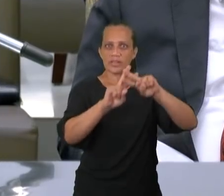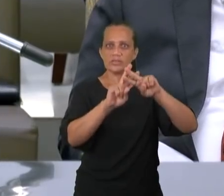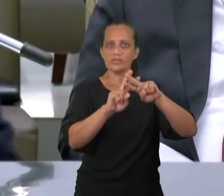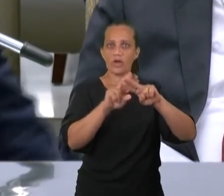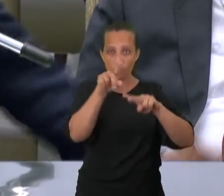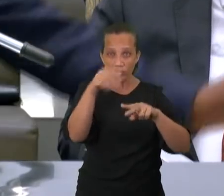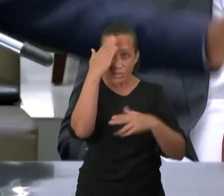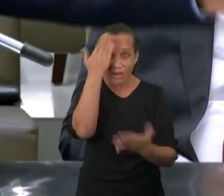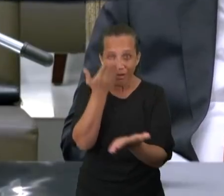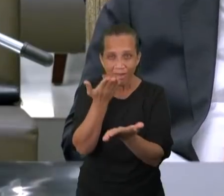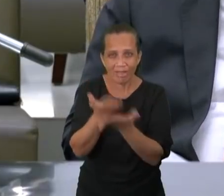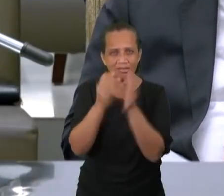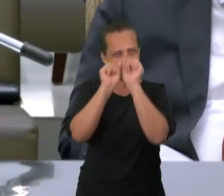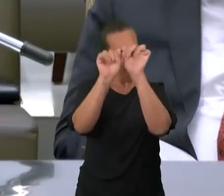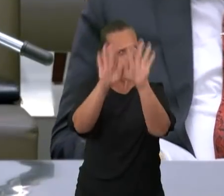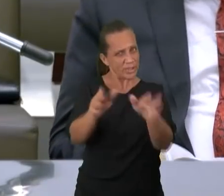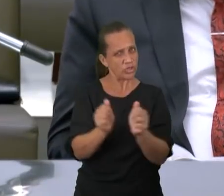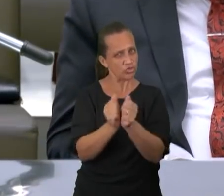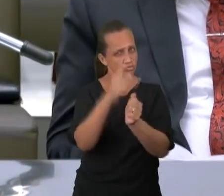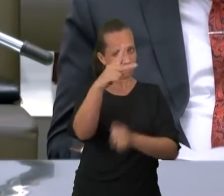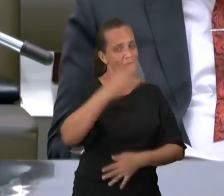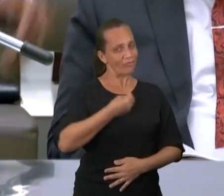graça de Deus lhe acompanha?